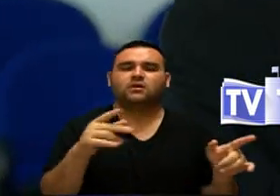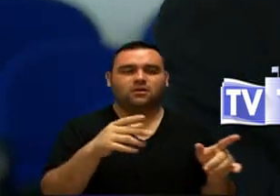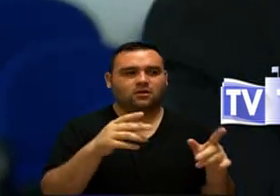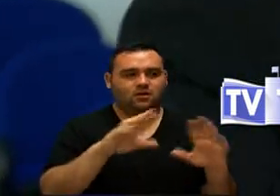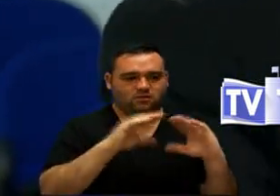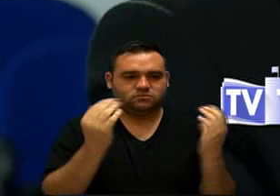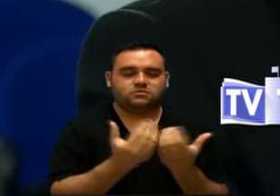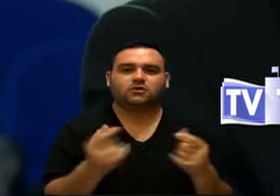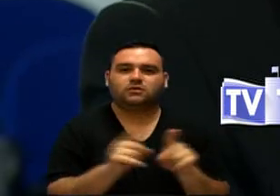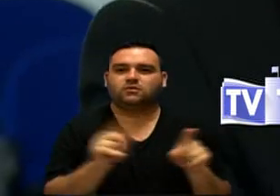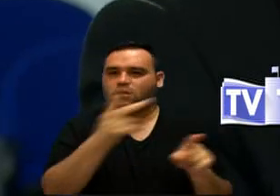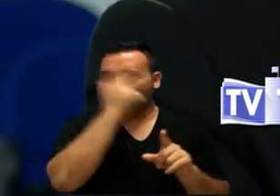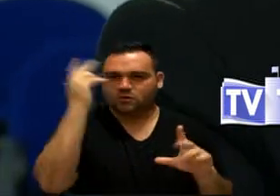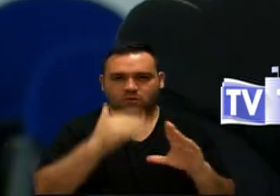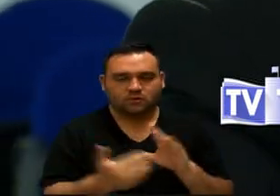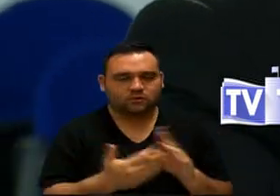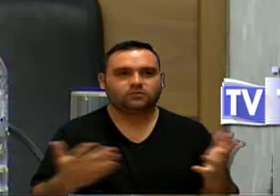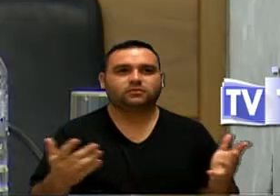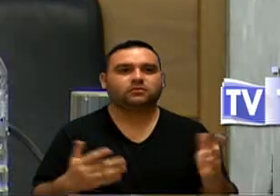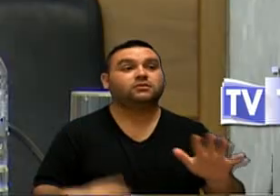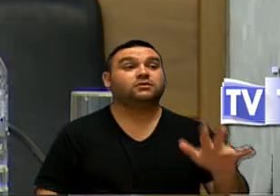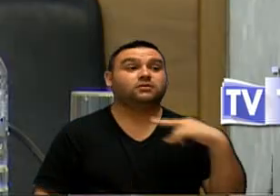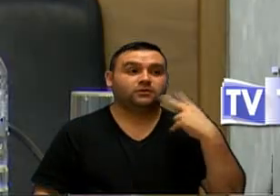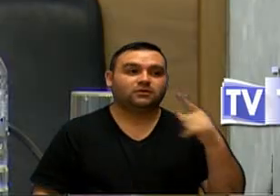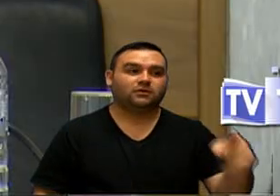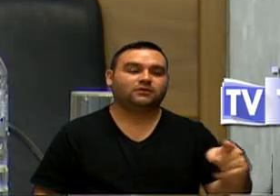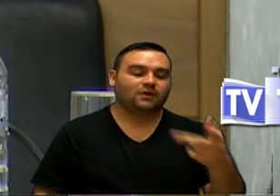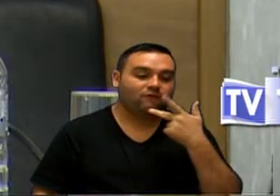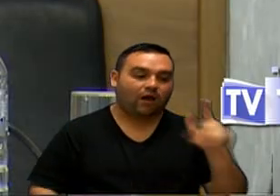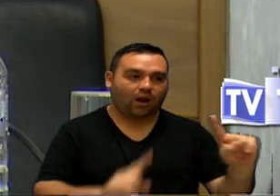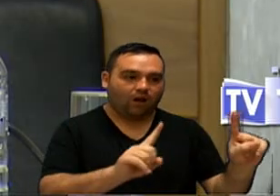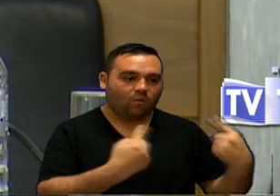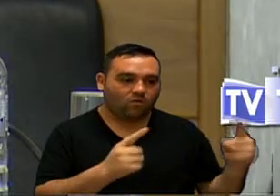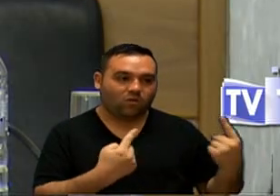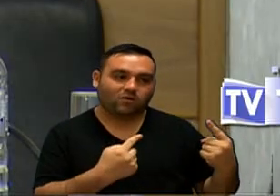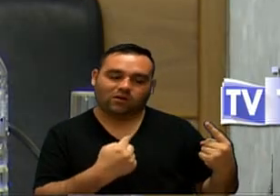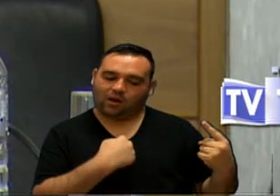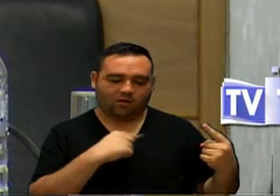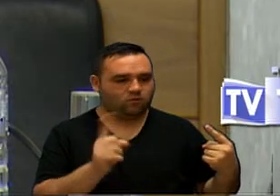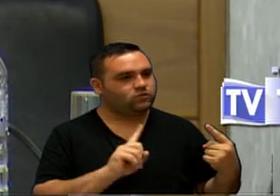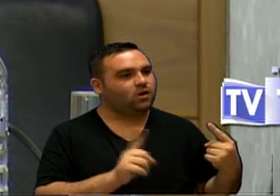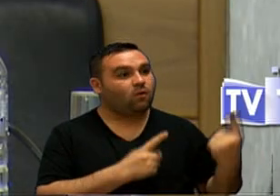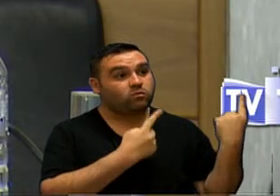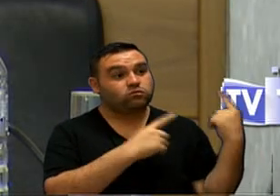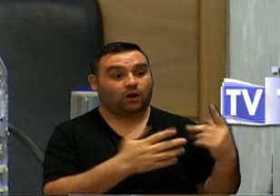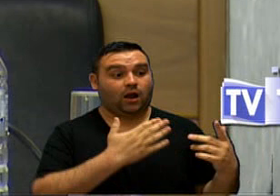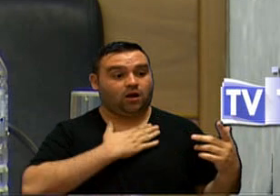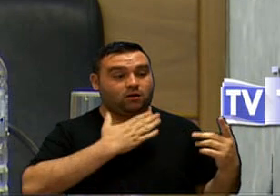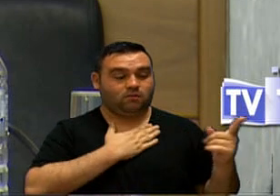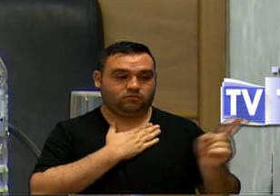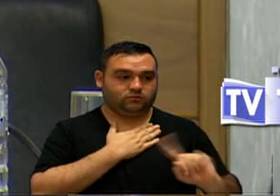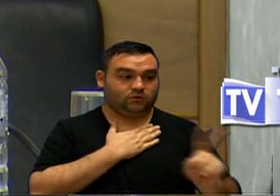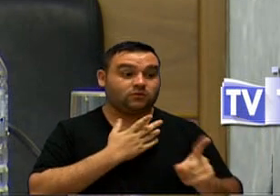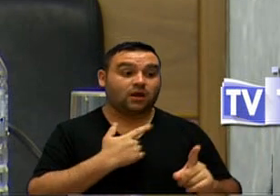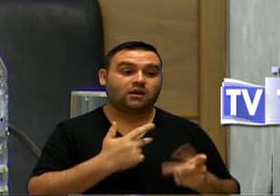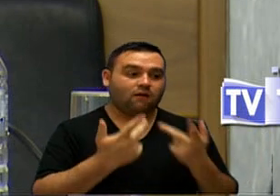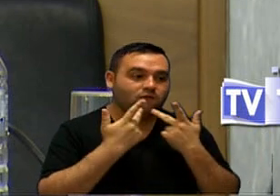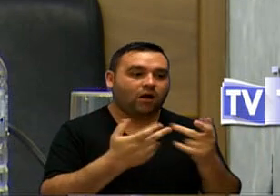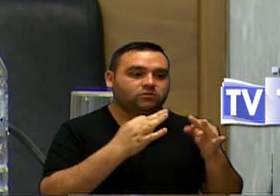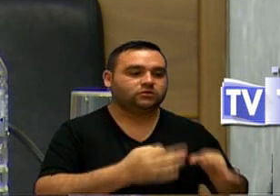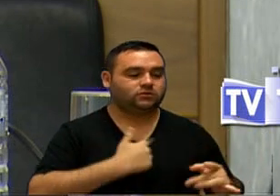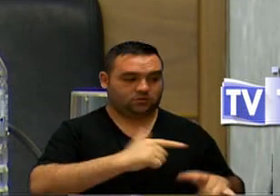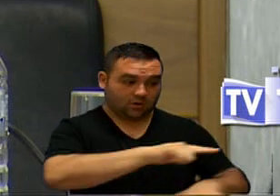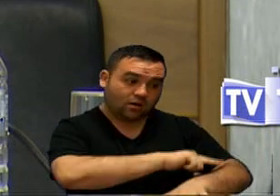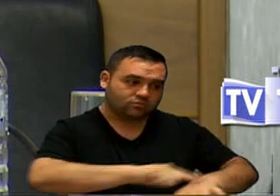Poder Legislativo e com a população. Vereador Manga, o senhor vira sua artilharia para outro lugar, não a mim. Eu digo para o senhor que